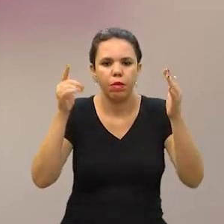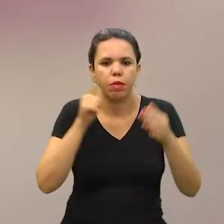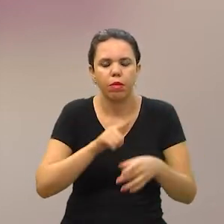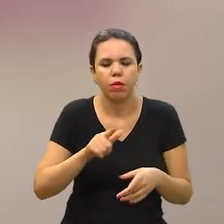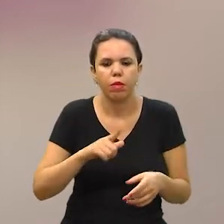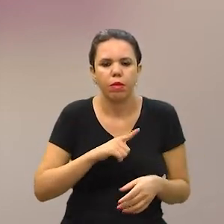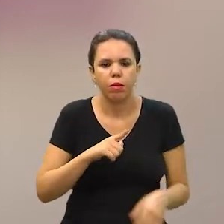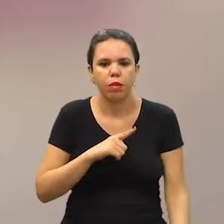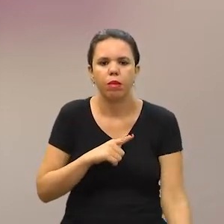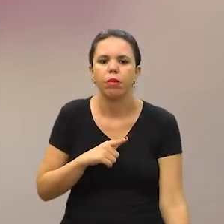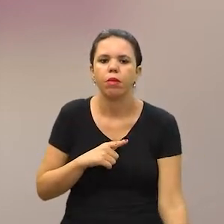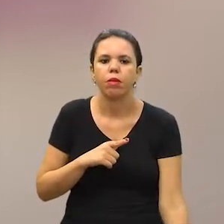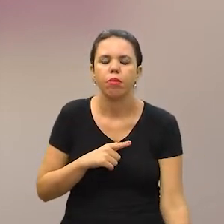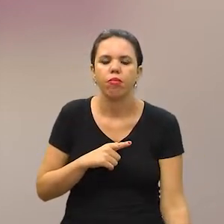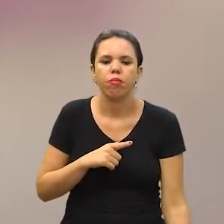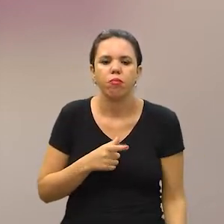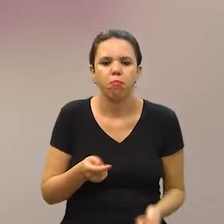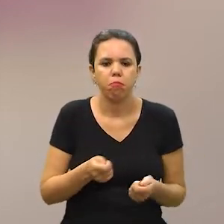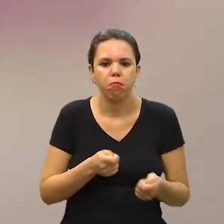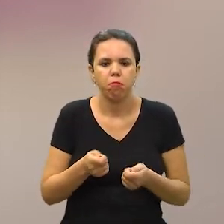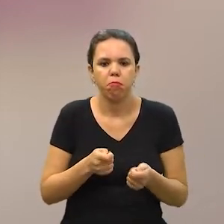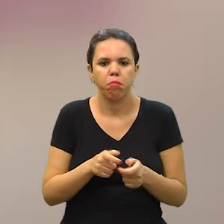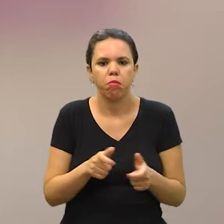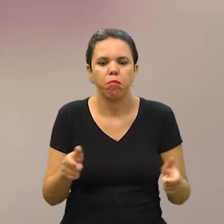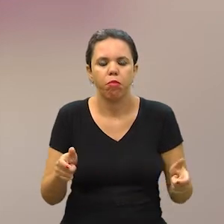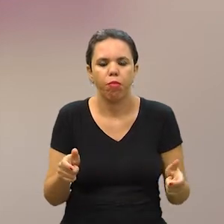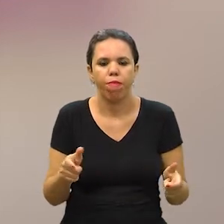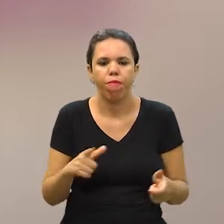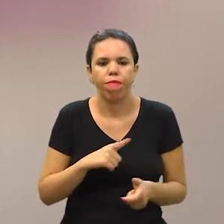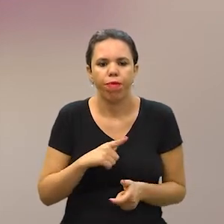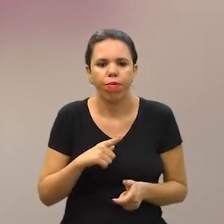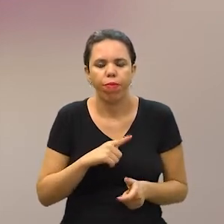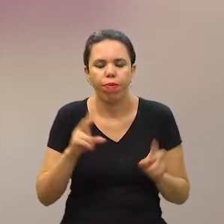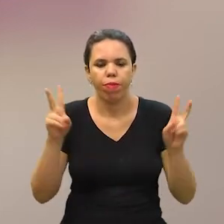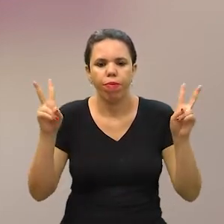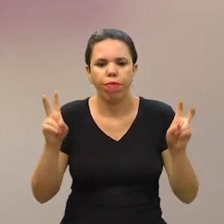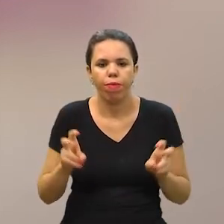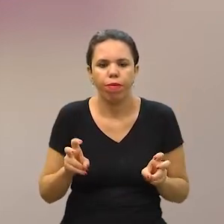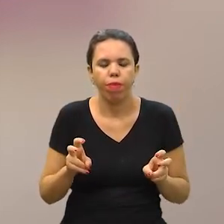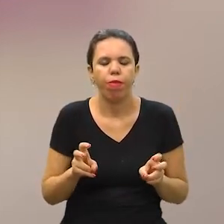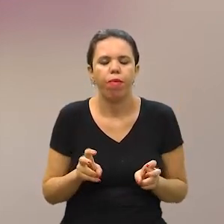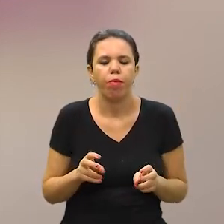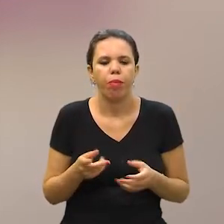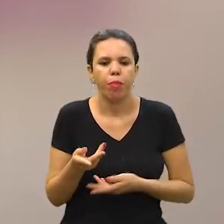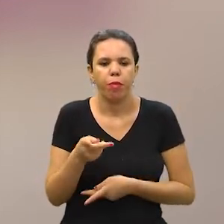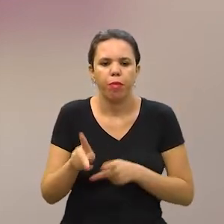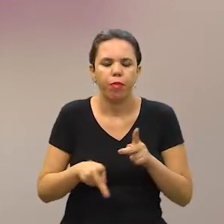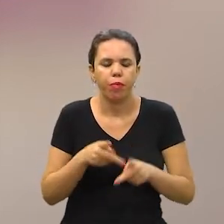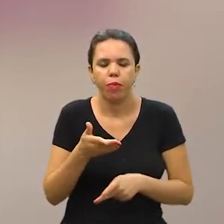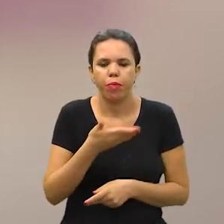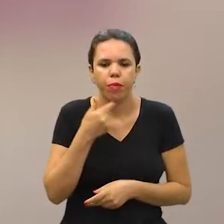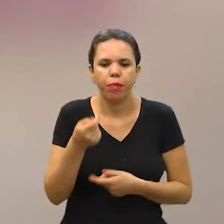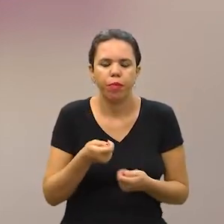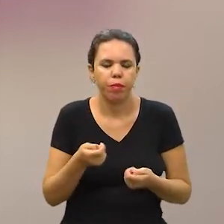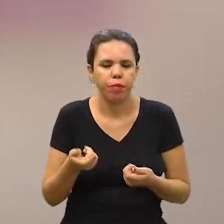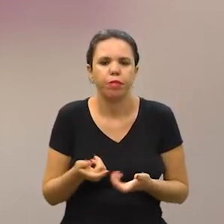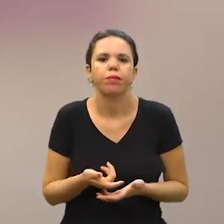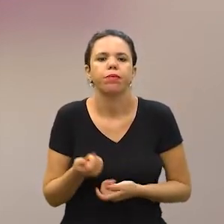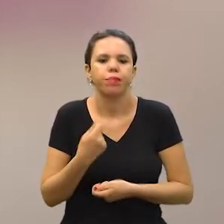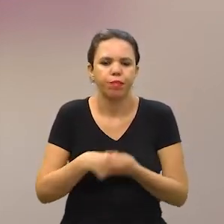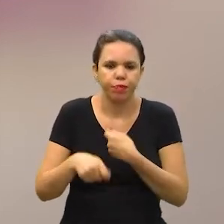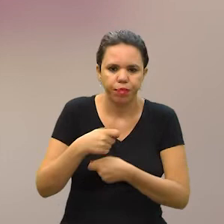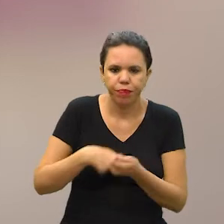eles conseguem ter um controle maior, né? Consegue ter aquela questão do freio social melhor e tal,